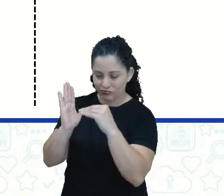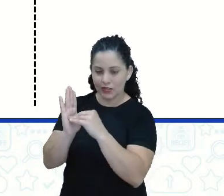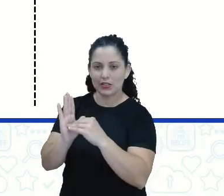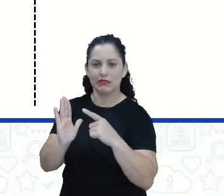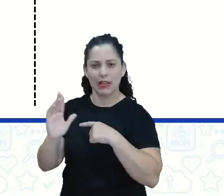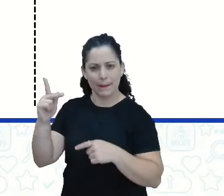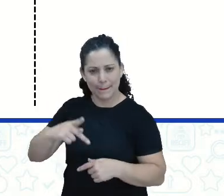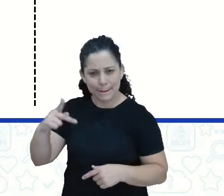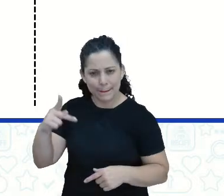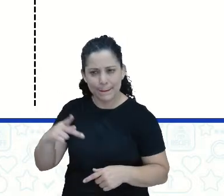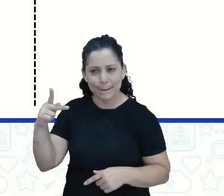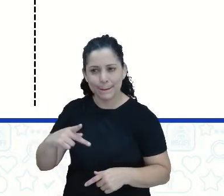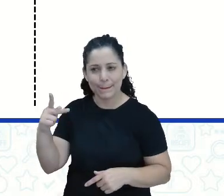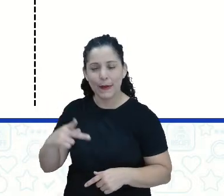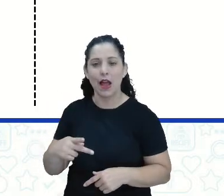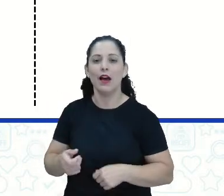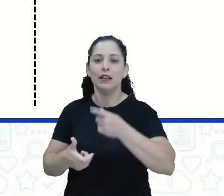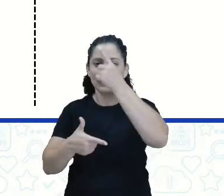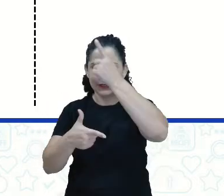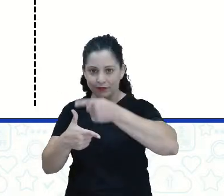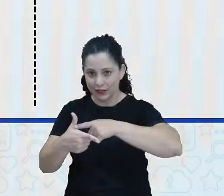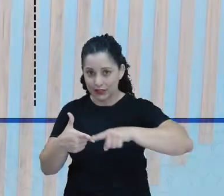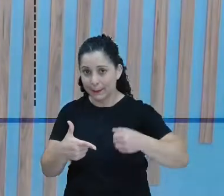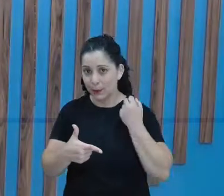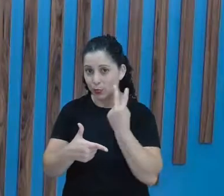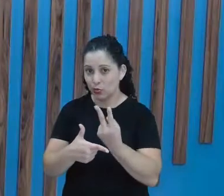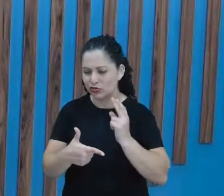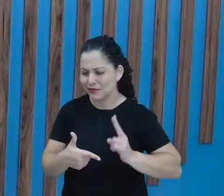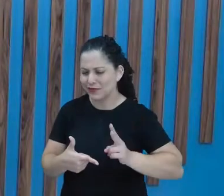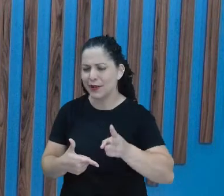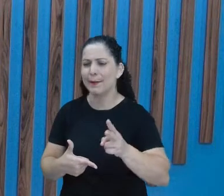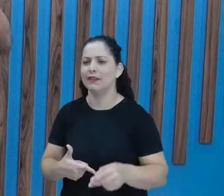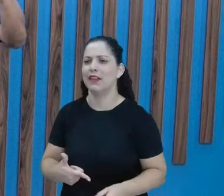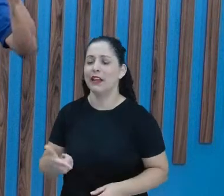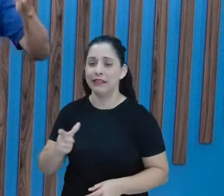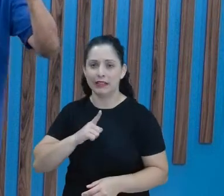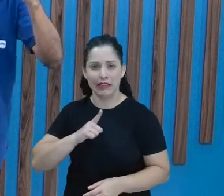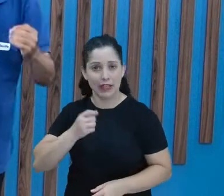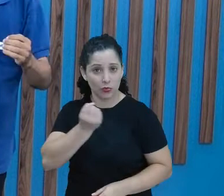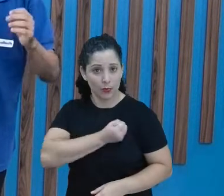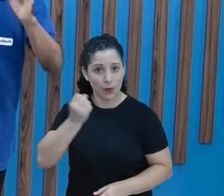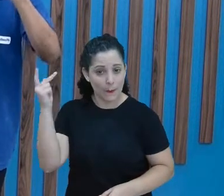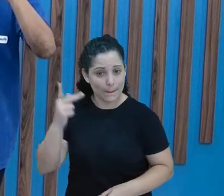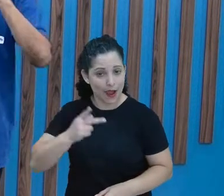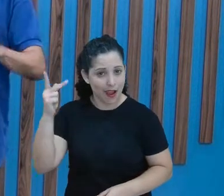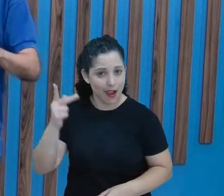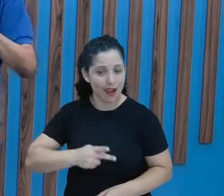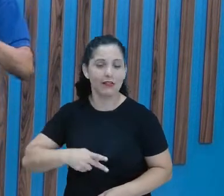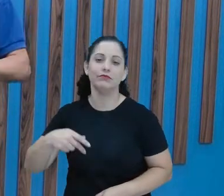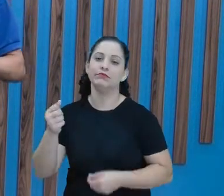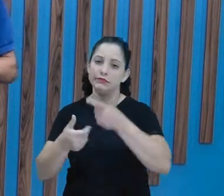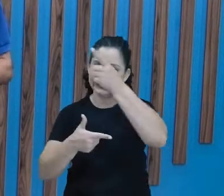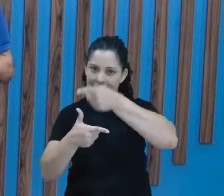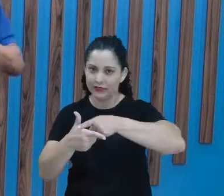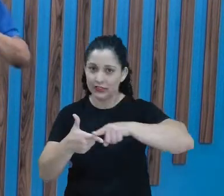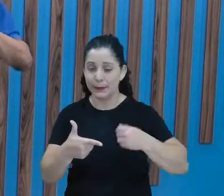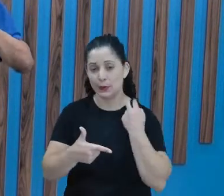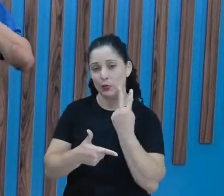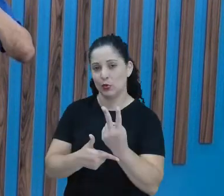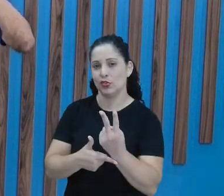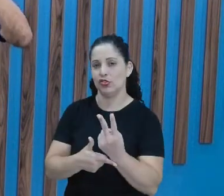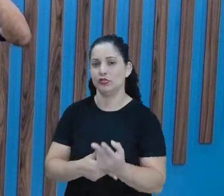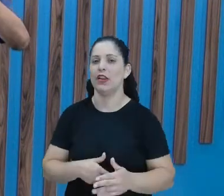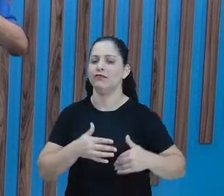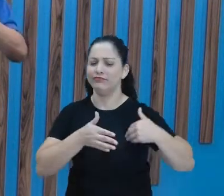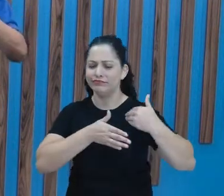Tem. Se tem número par, você divide por dois. Não esquece disso. Sempre que tiver número par, prioridade dividir por dois. Se não der por